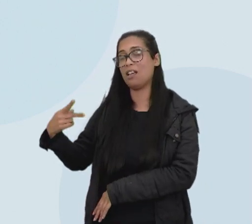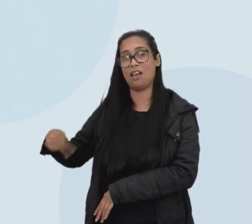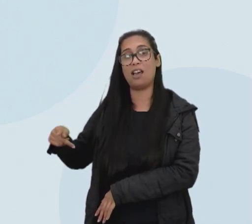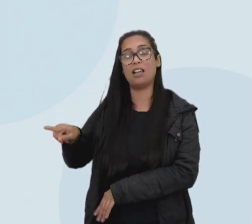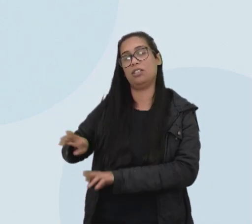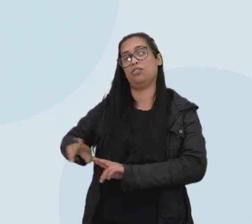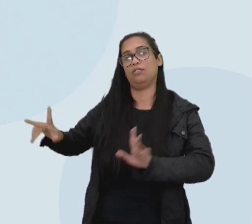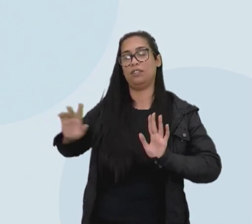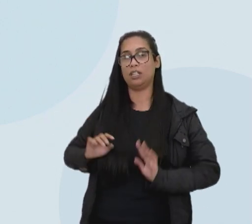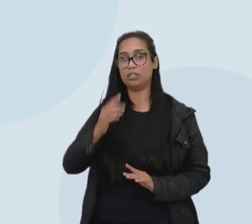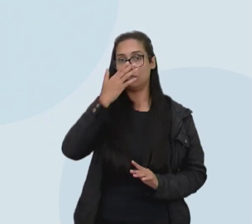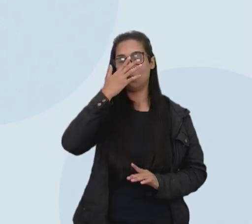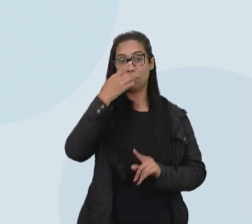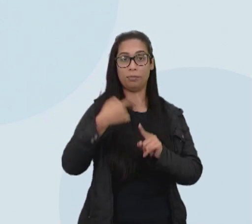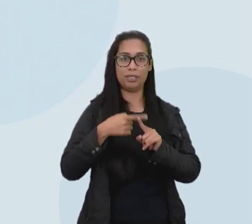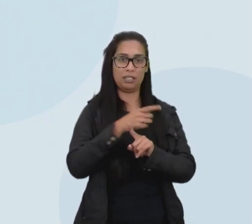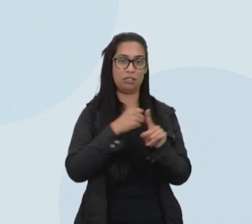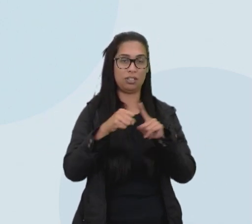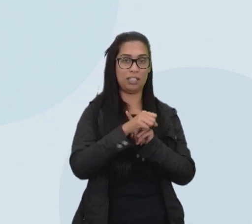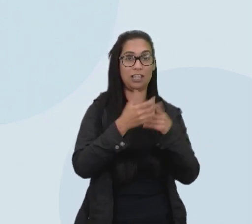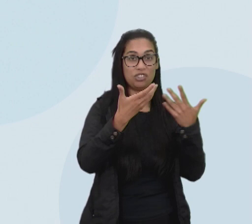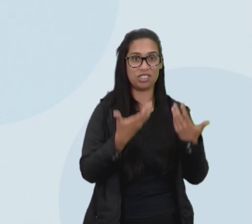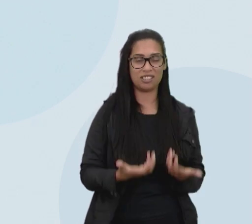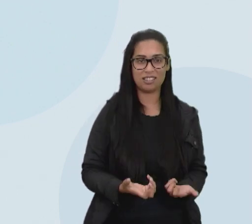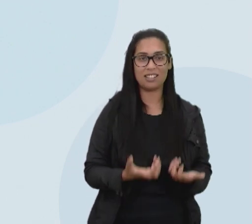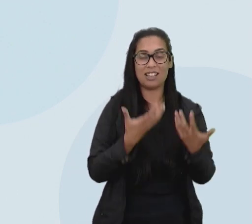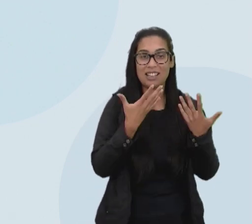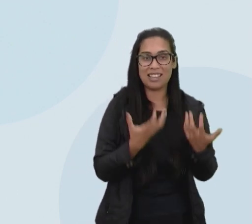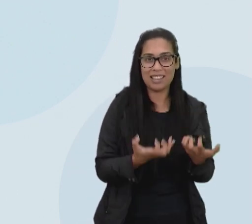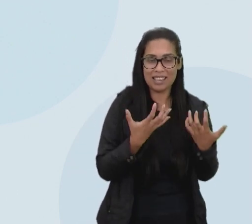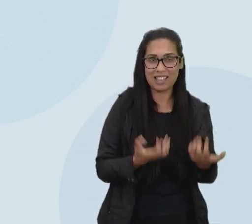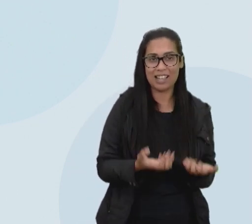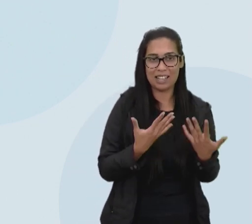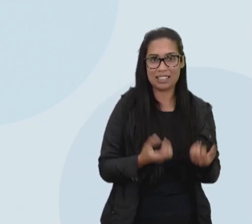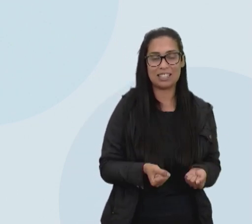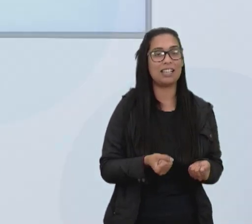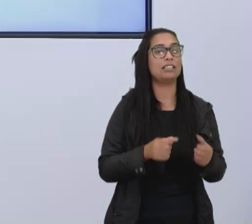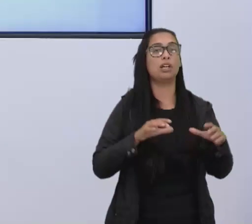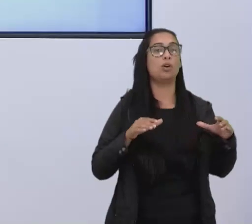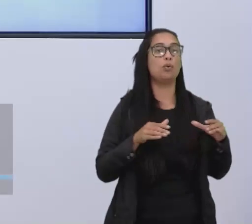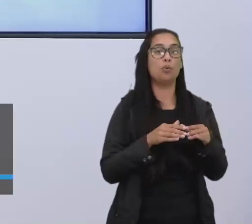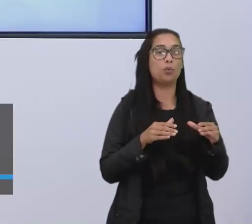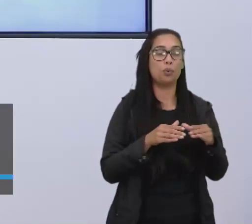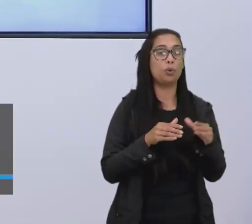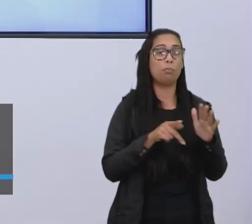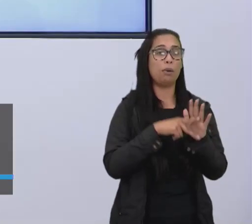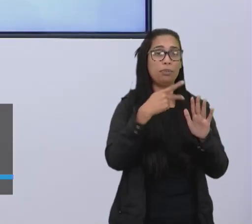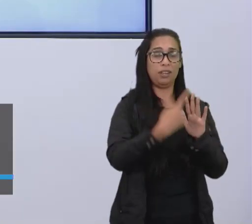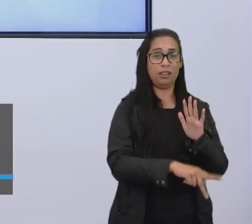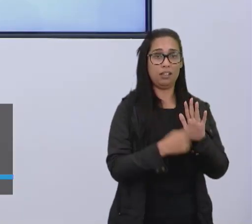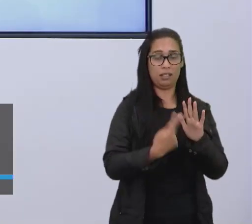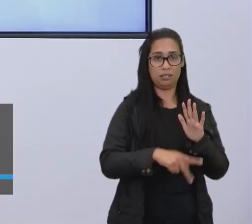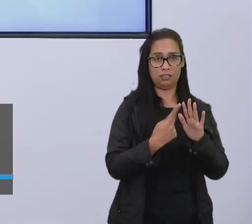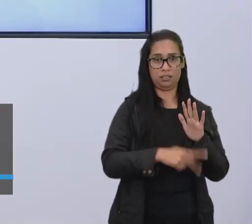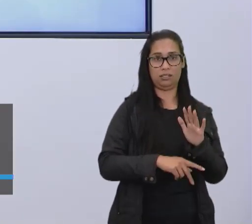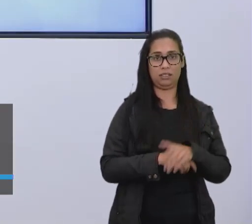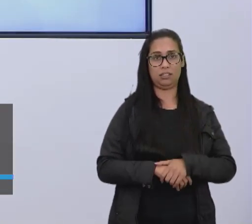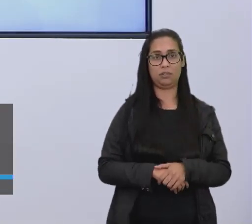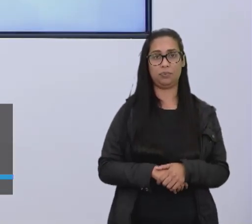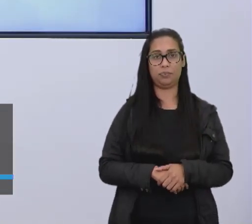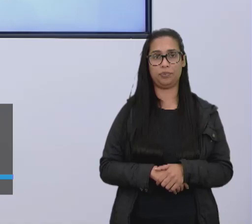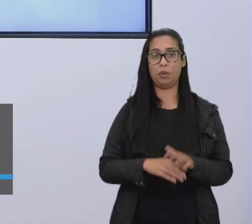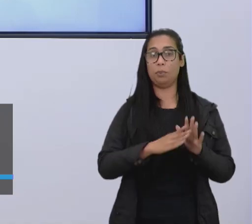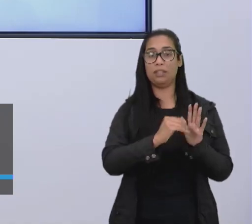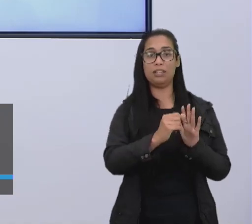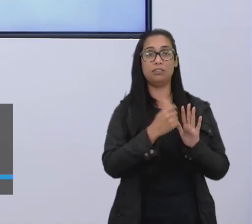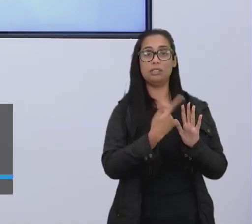para te colocar num grupo marcado. Então, quando a gente fala, por exemplo, sobre questão de classe